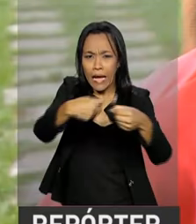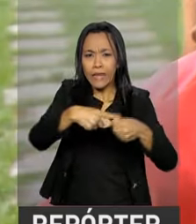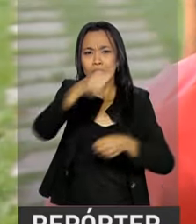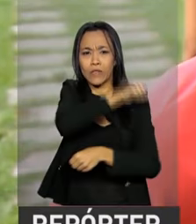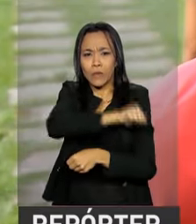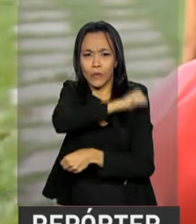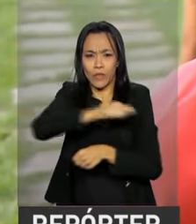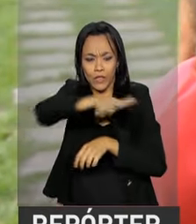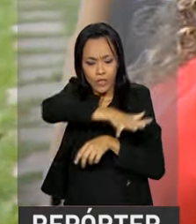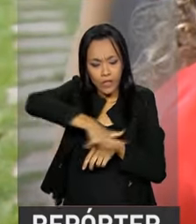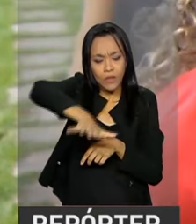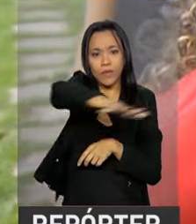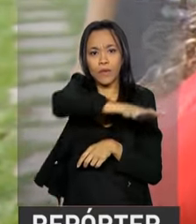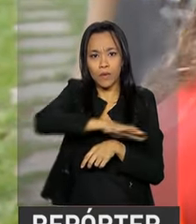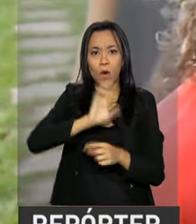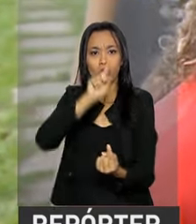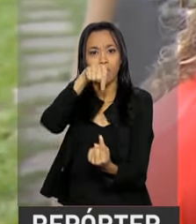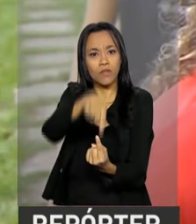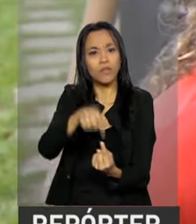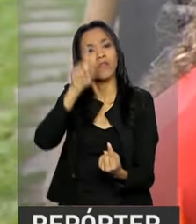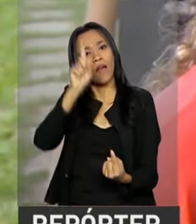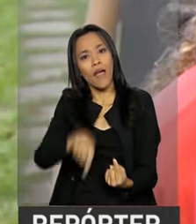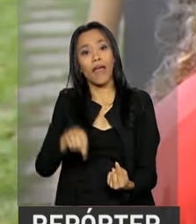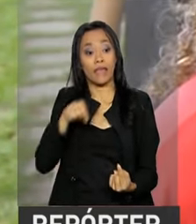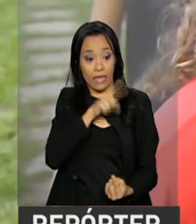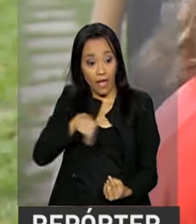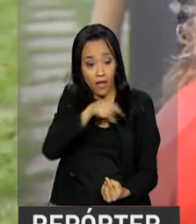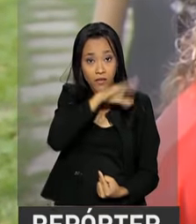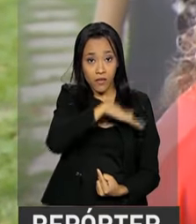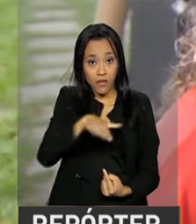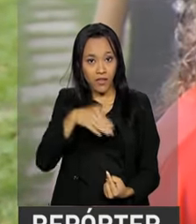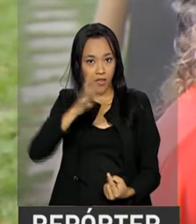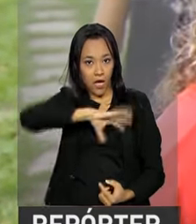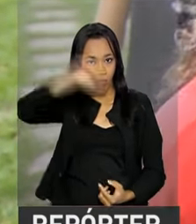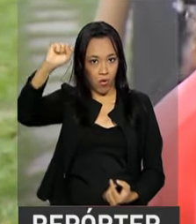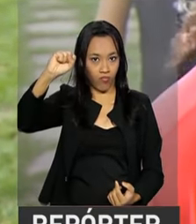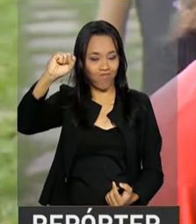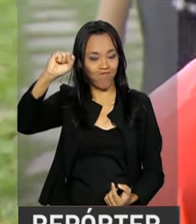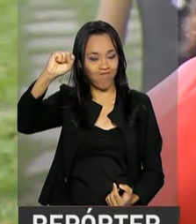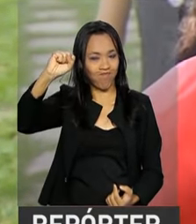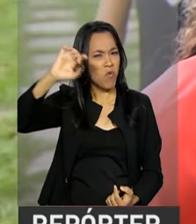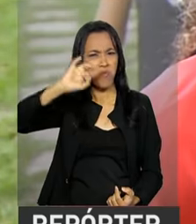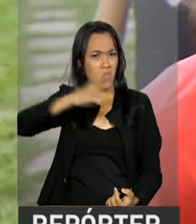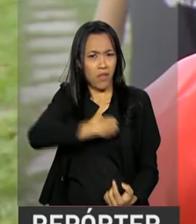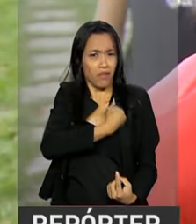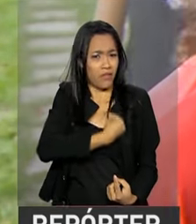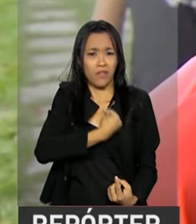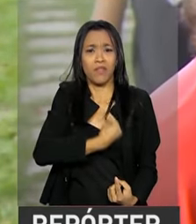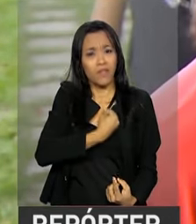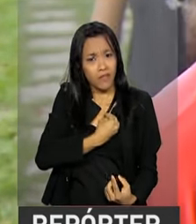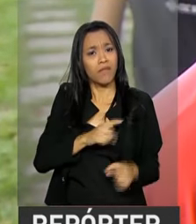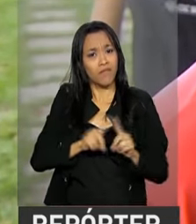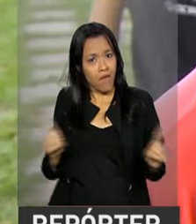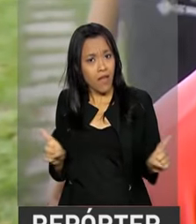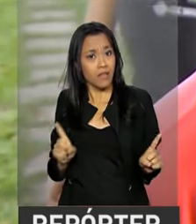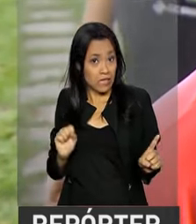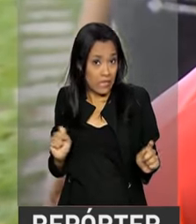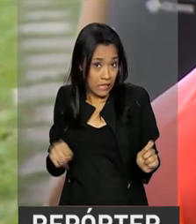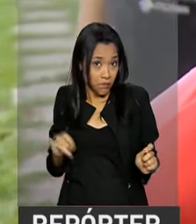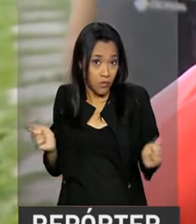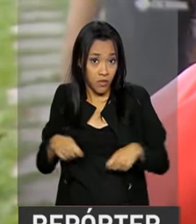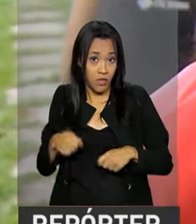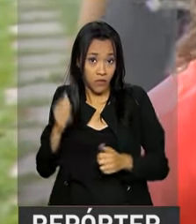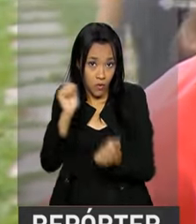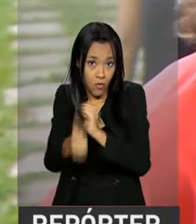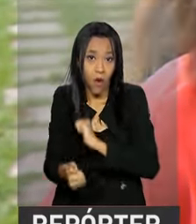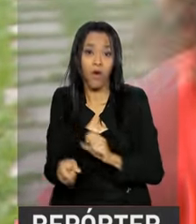mesmo, Sulacap. O objetivo final é que essa criança seja um campeão, não só na vida, mas também, se for possível, no